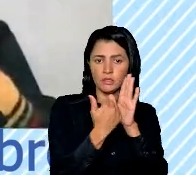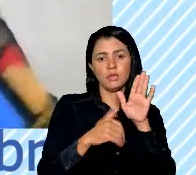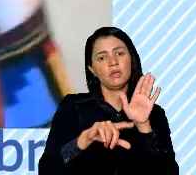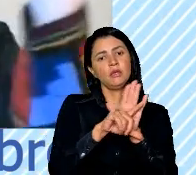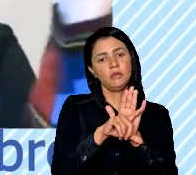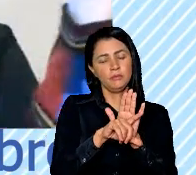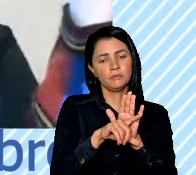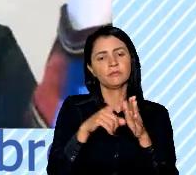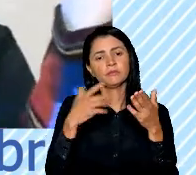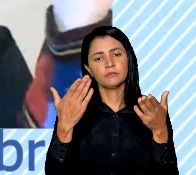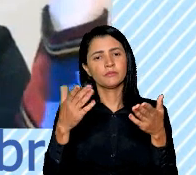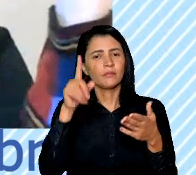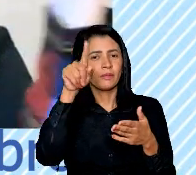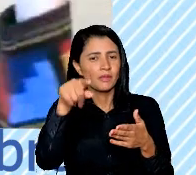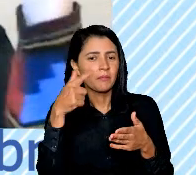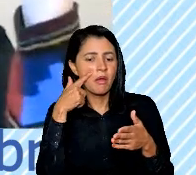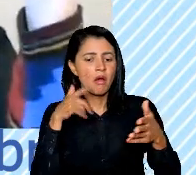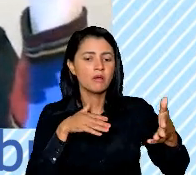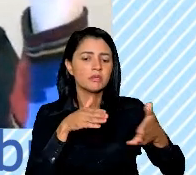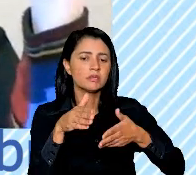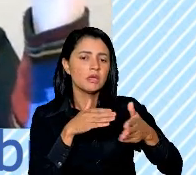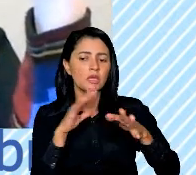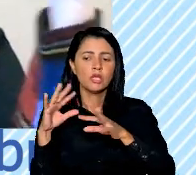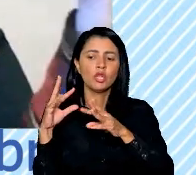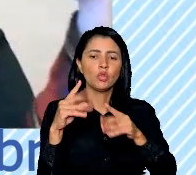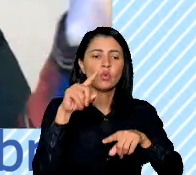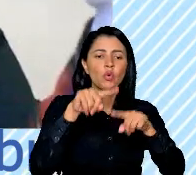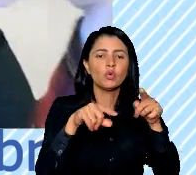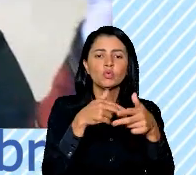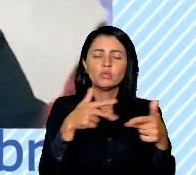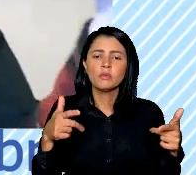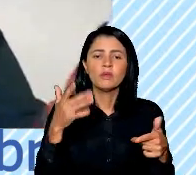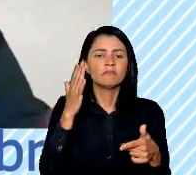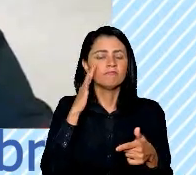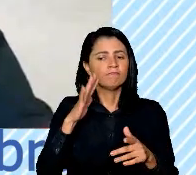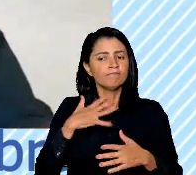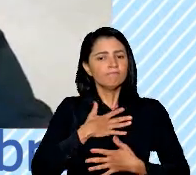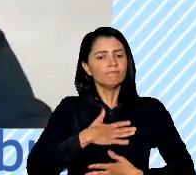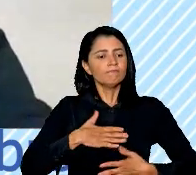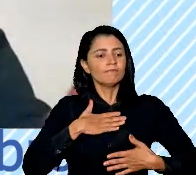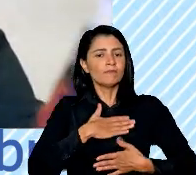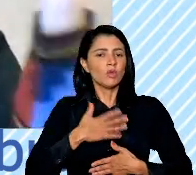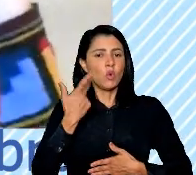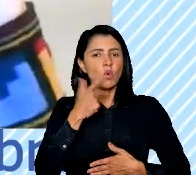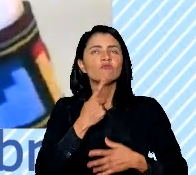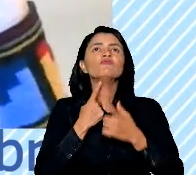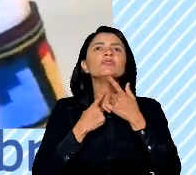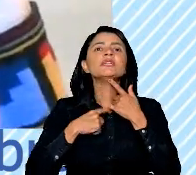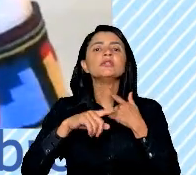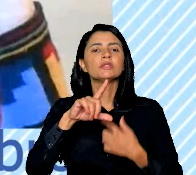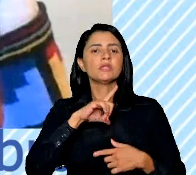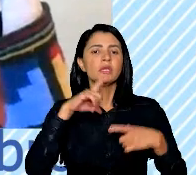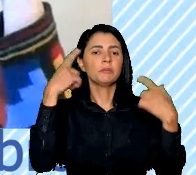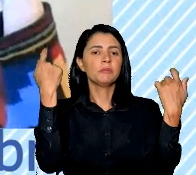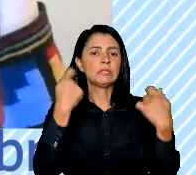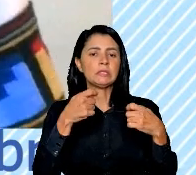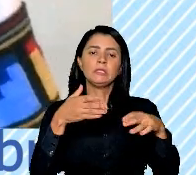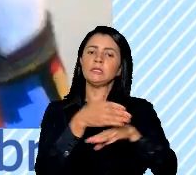Ora, para haver acesso a todos os bens, para satisfazer o desejo de ter, é preciso tomar o